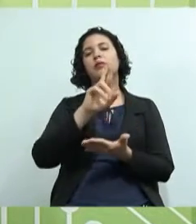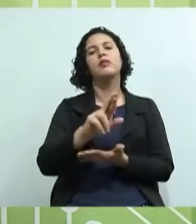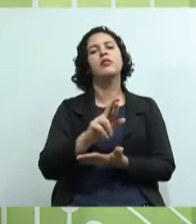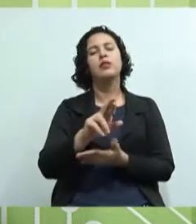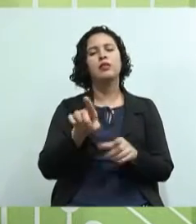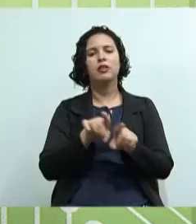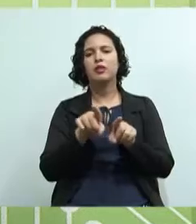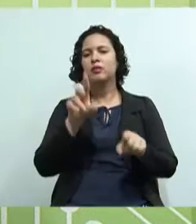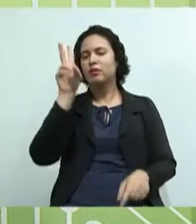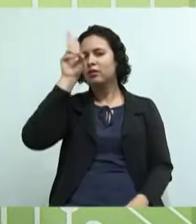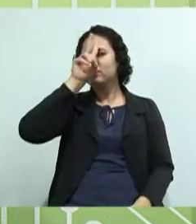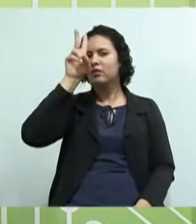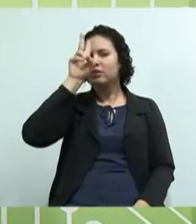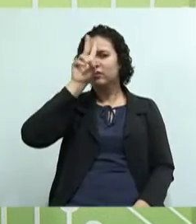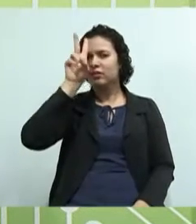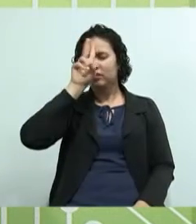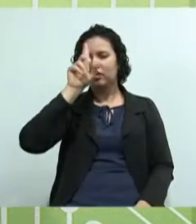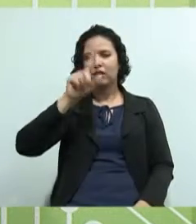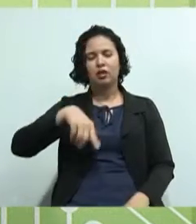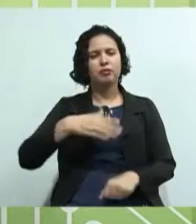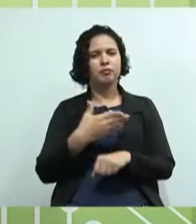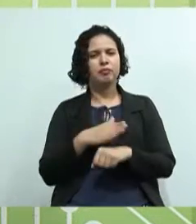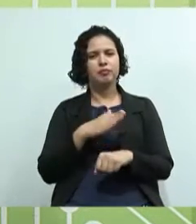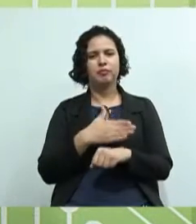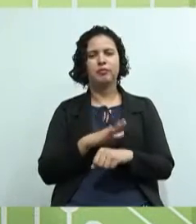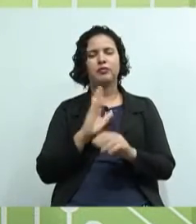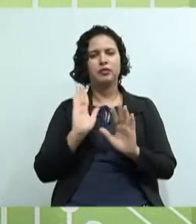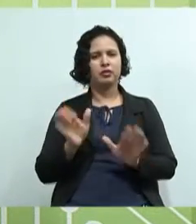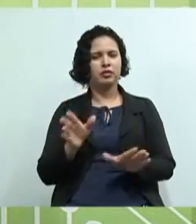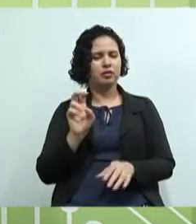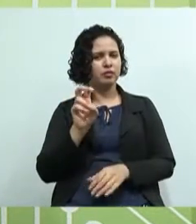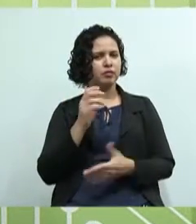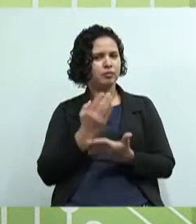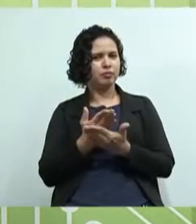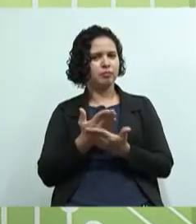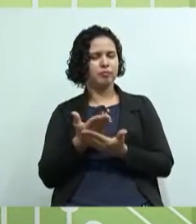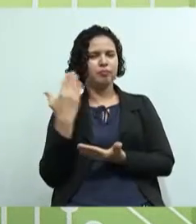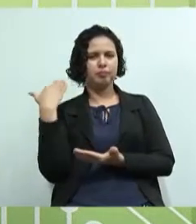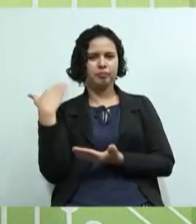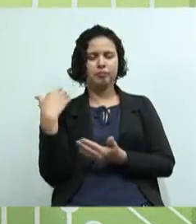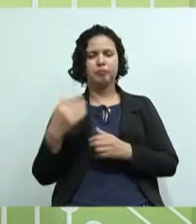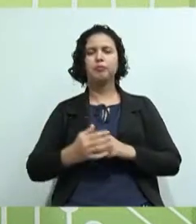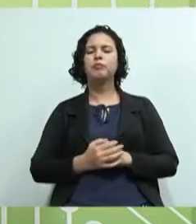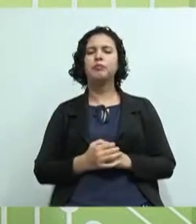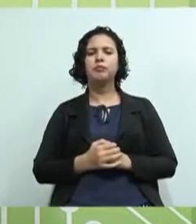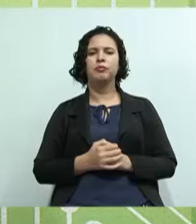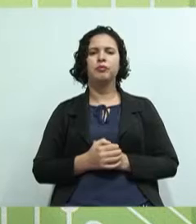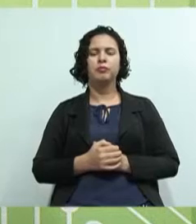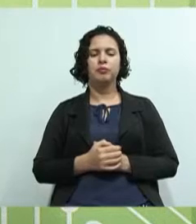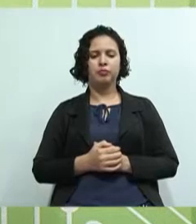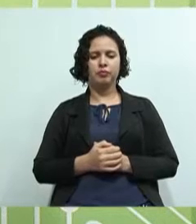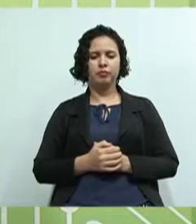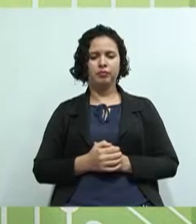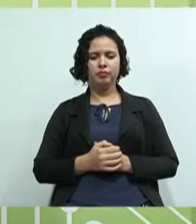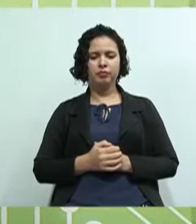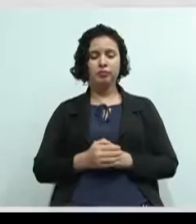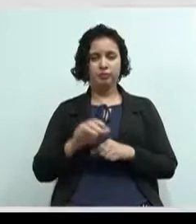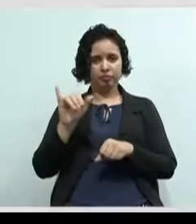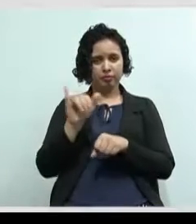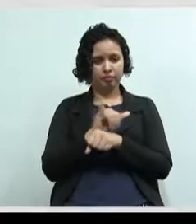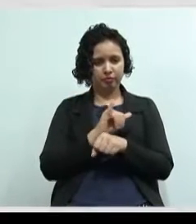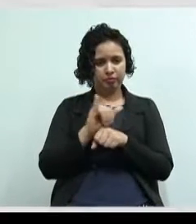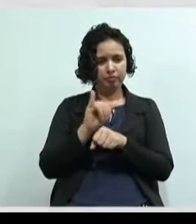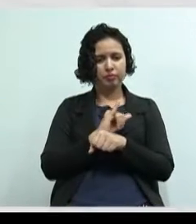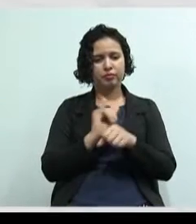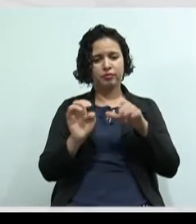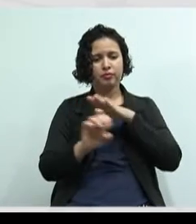claro, é uma revisão, é algo bem mais prático que nós já tivemos nas últimas 5 aulas. Vamos falar de estratégias organizacionais? Coloca aí que eu quero te passar de forma